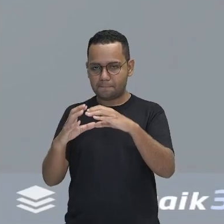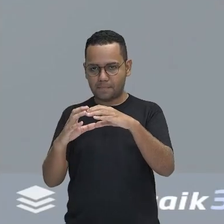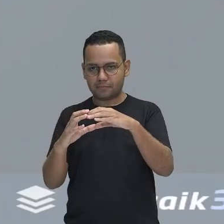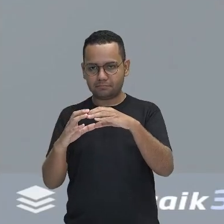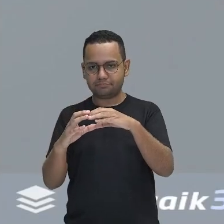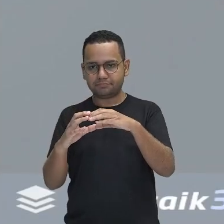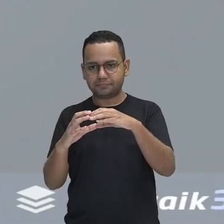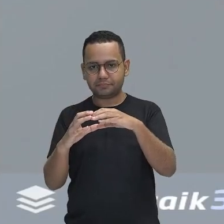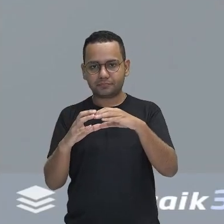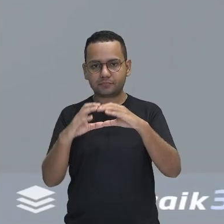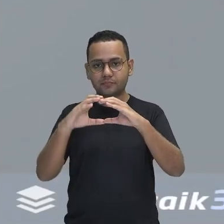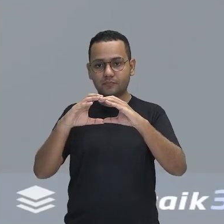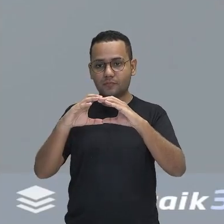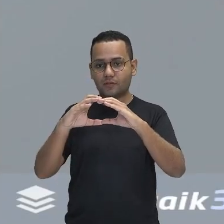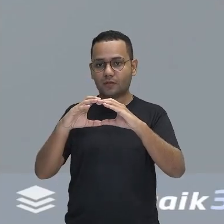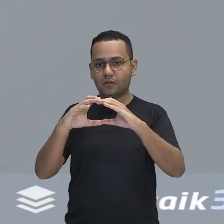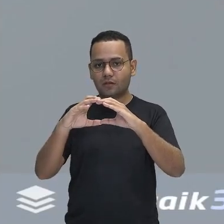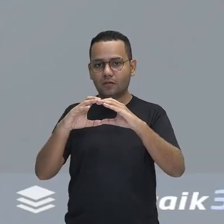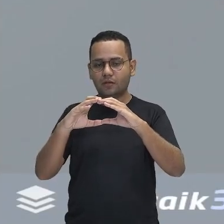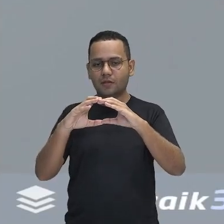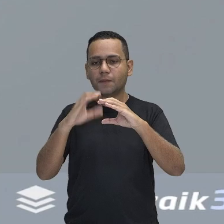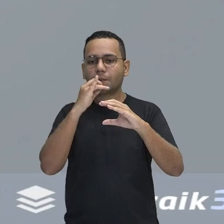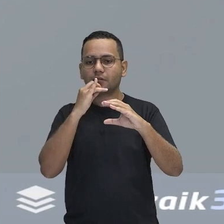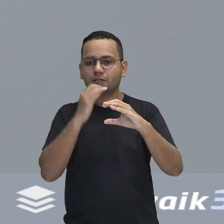A parte azul.